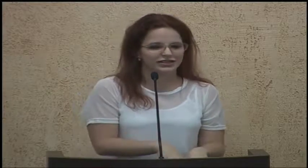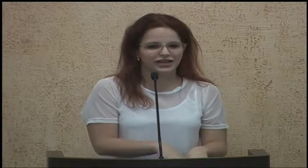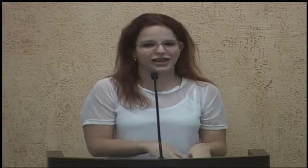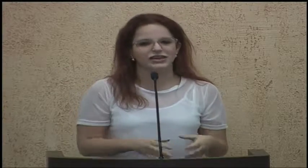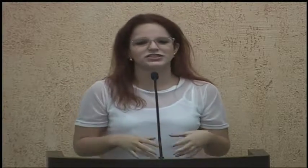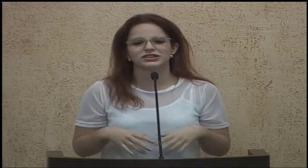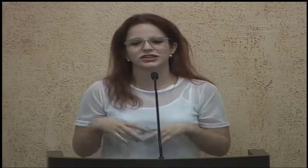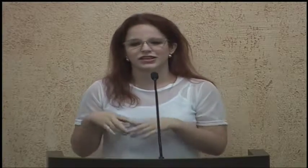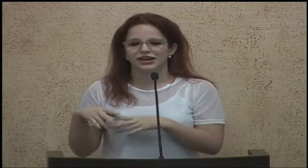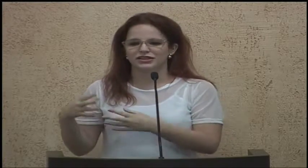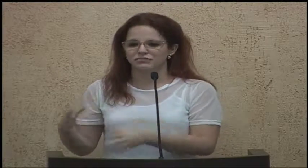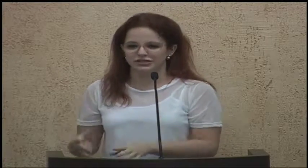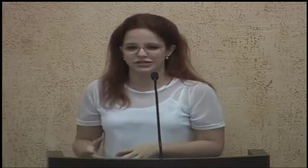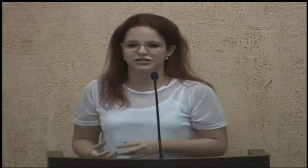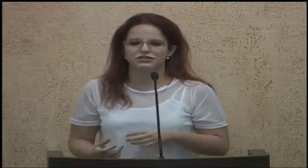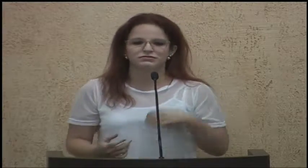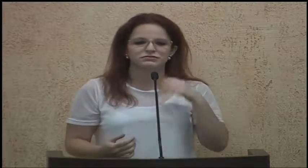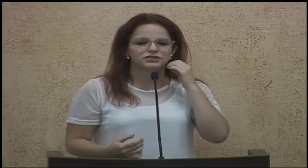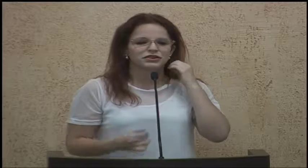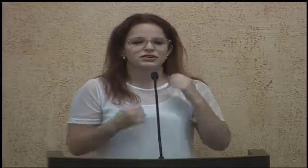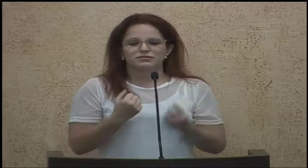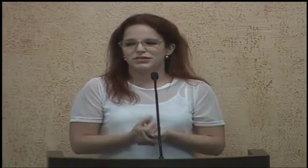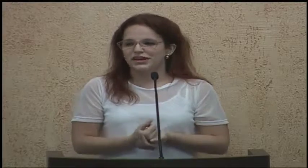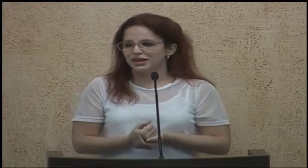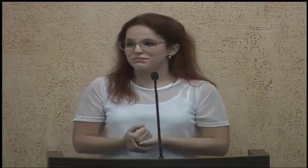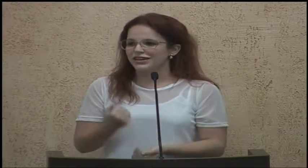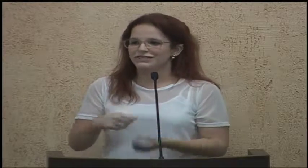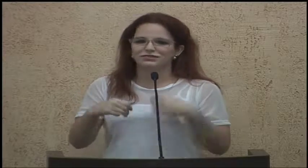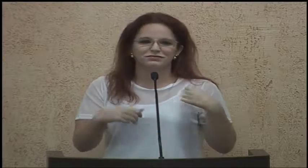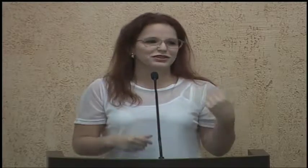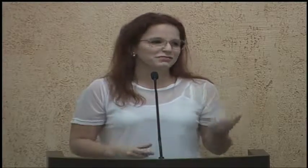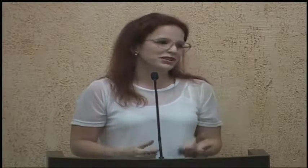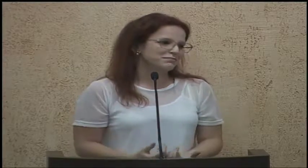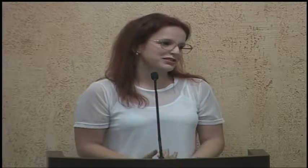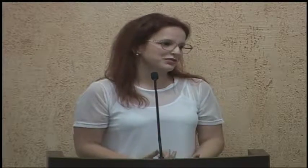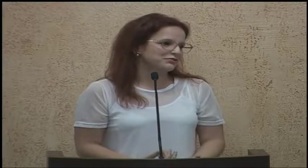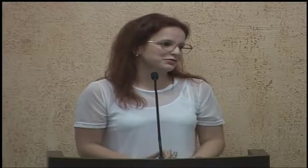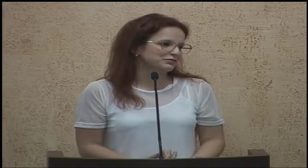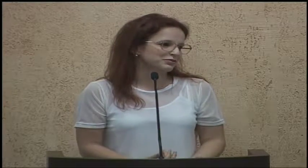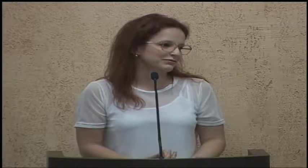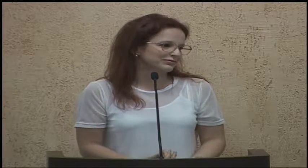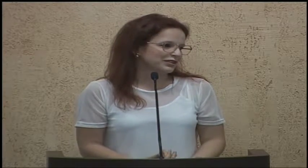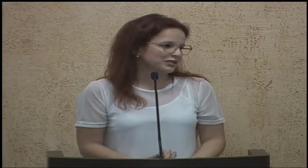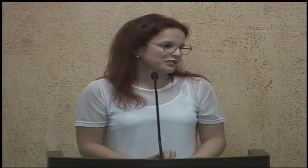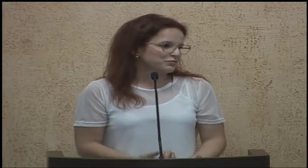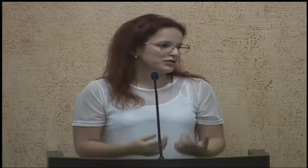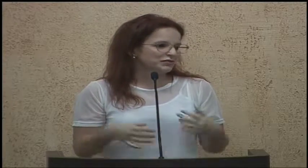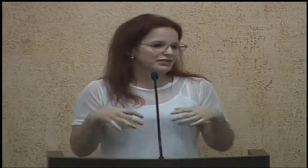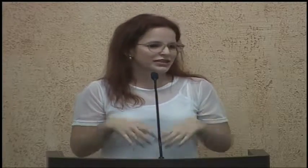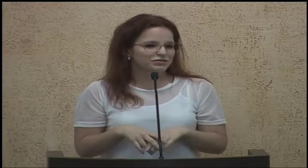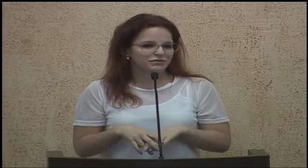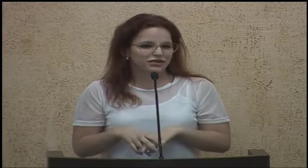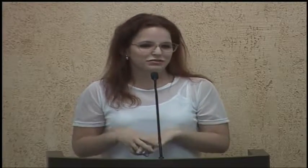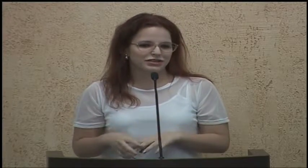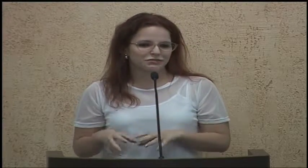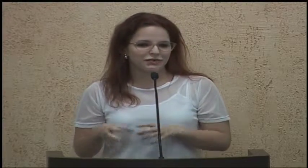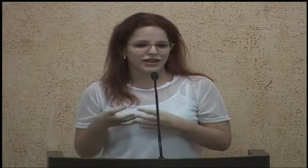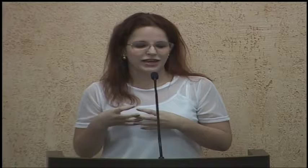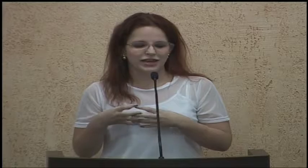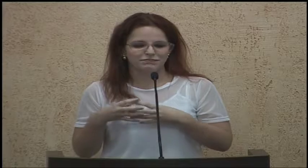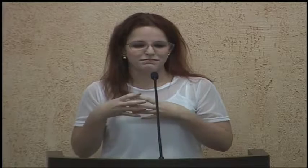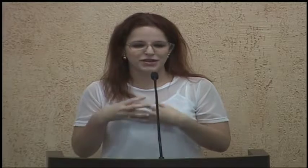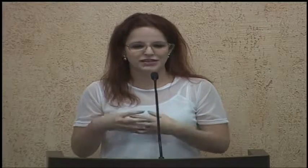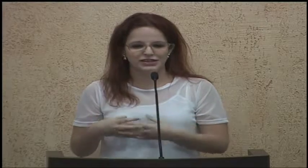a ansiedade, a depressão. Para quê? Para que não vire uma demência no futuro. Porque um esquecimento que